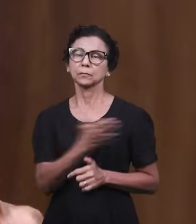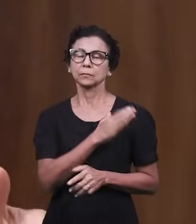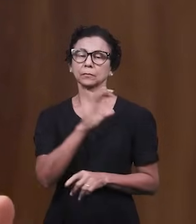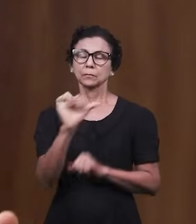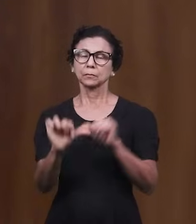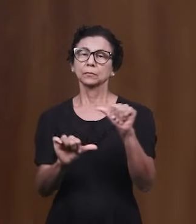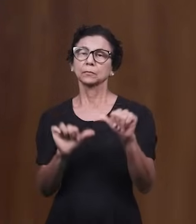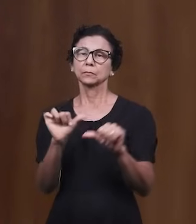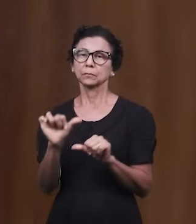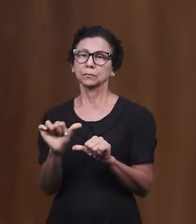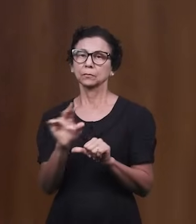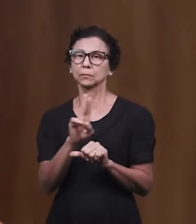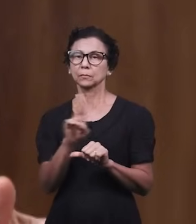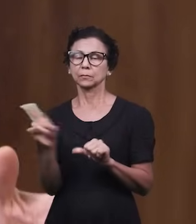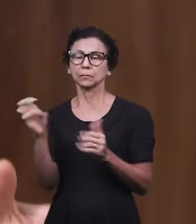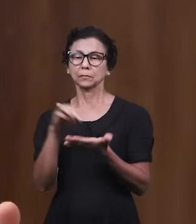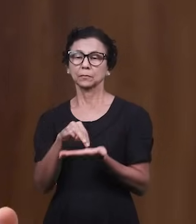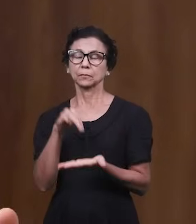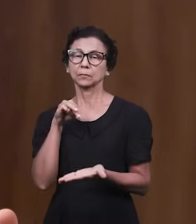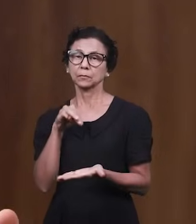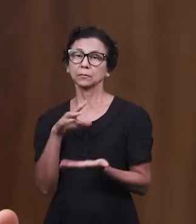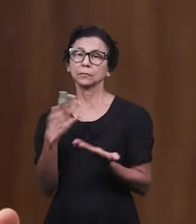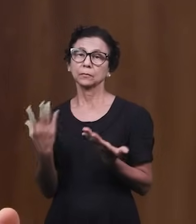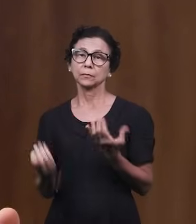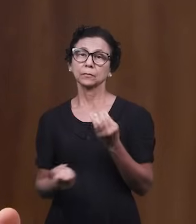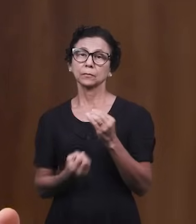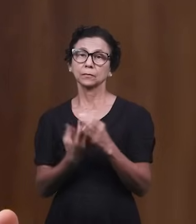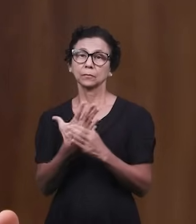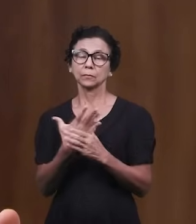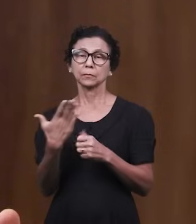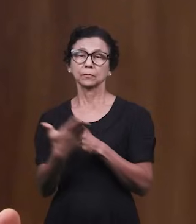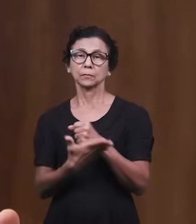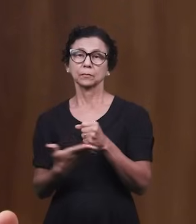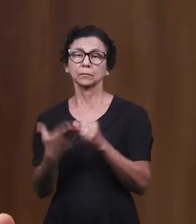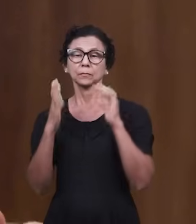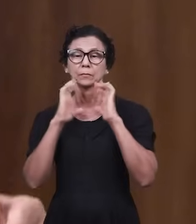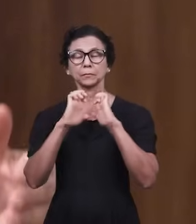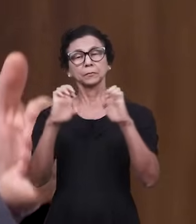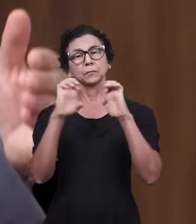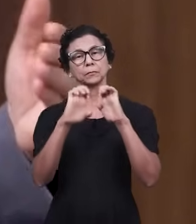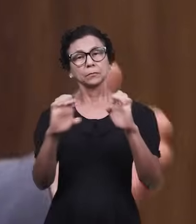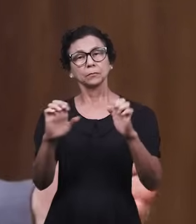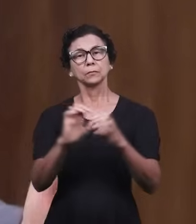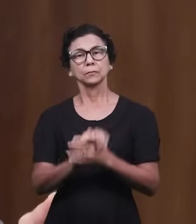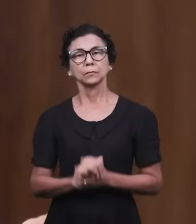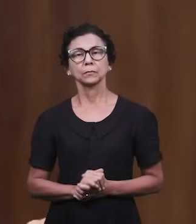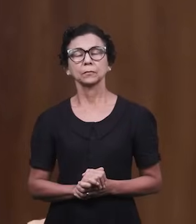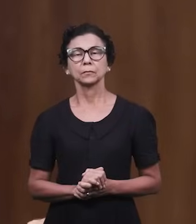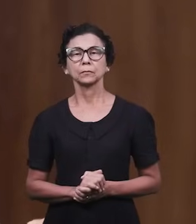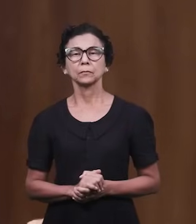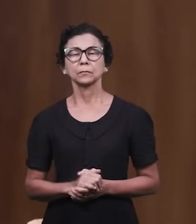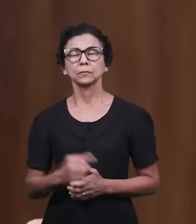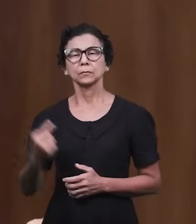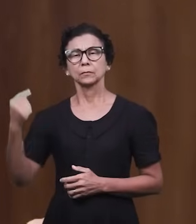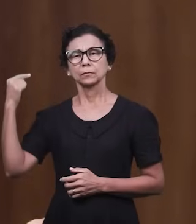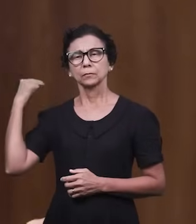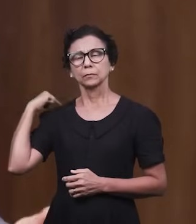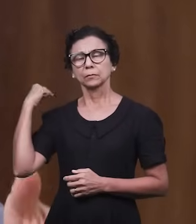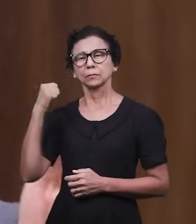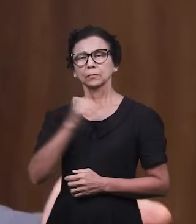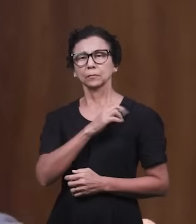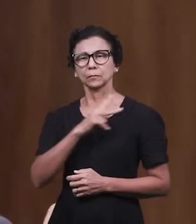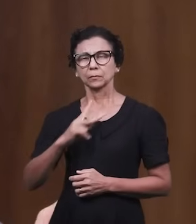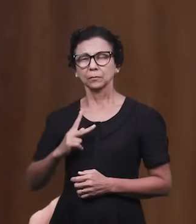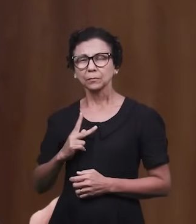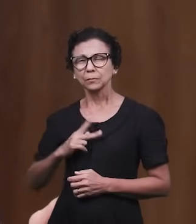o fundamento da igreja, que é o Evangelho, e é uma continuidade daquilo que começou desde o Pentecoste até hoje. Por isso